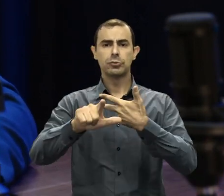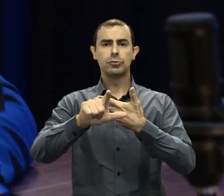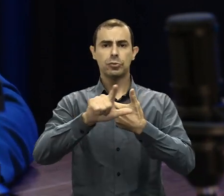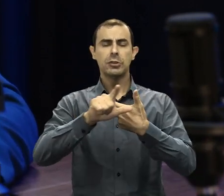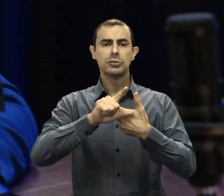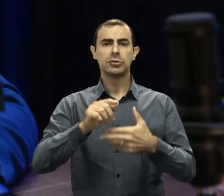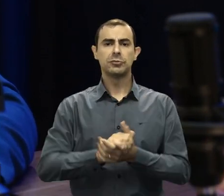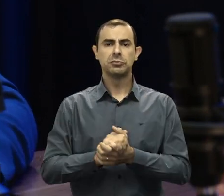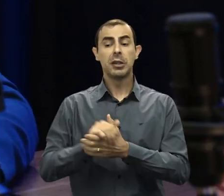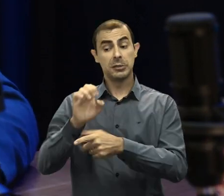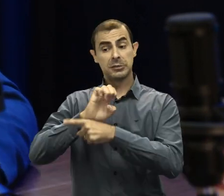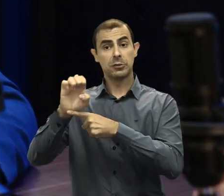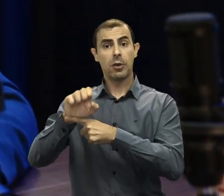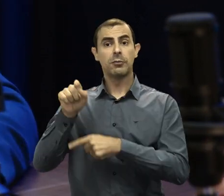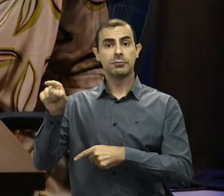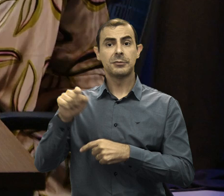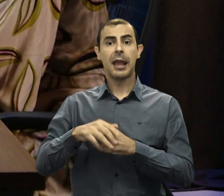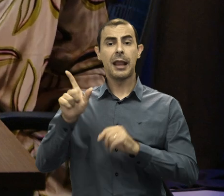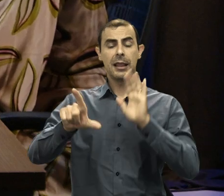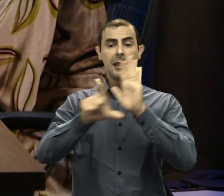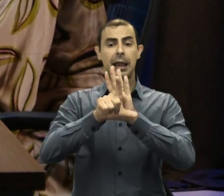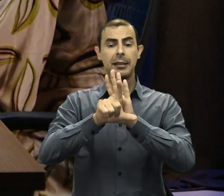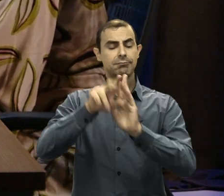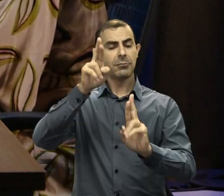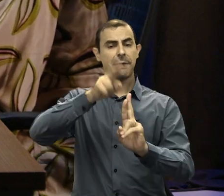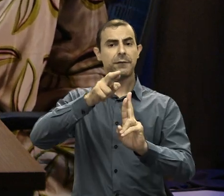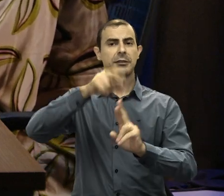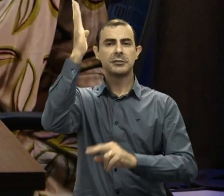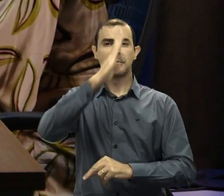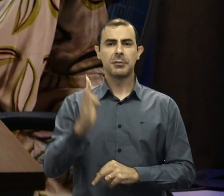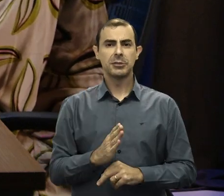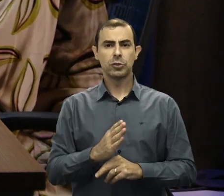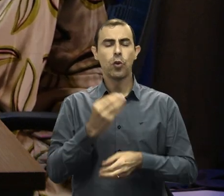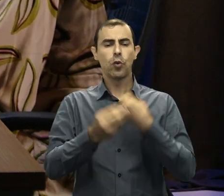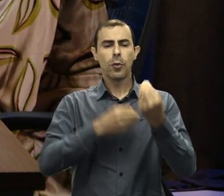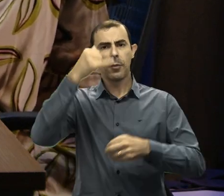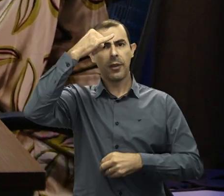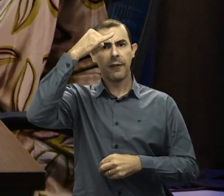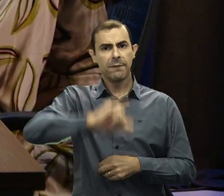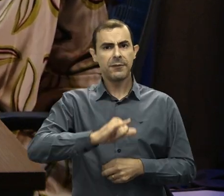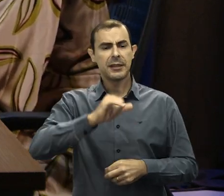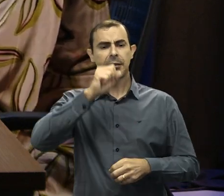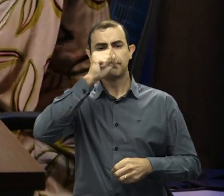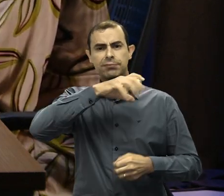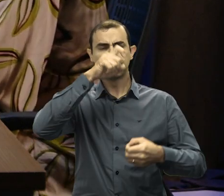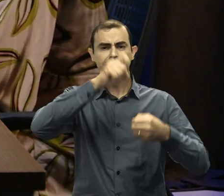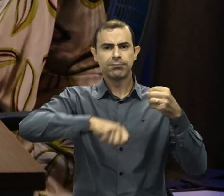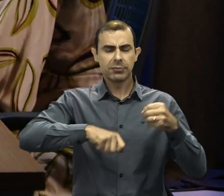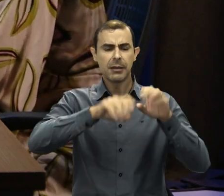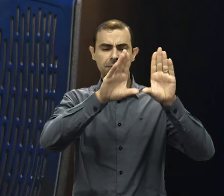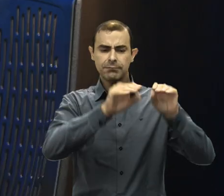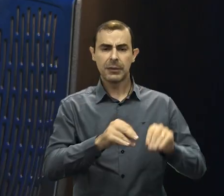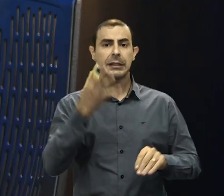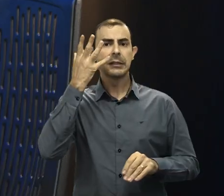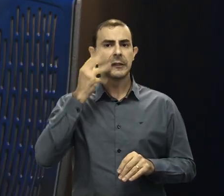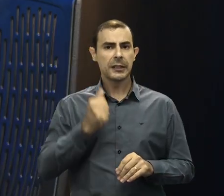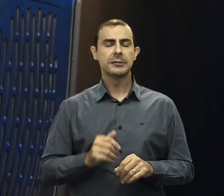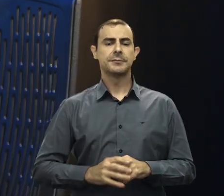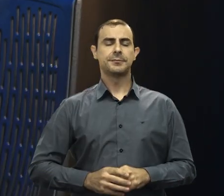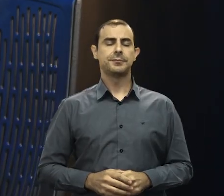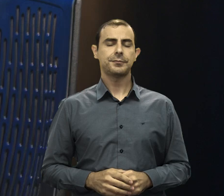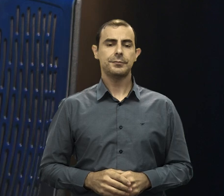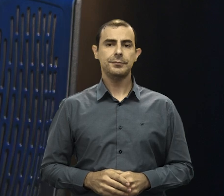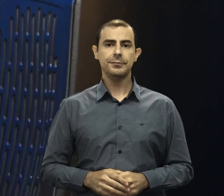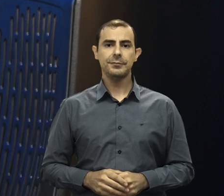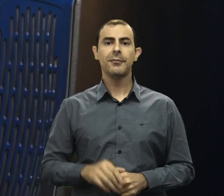parlamentar e estadual, e essa lei aí que se tornou uma referência no Brasil do combate ao abuso sexual infantil. Inclusive, vereador,